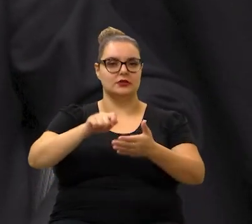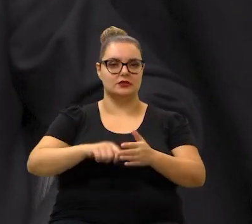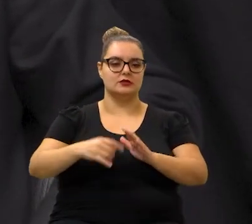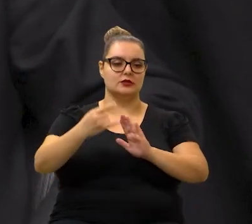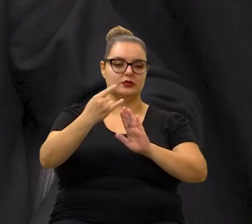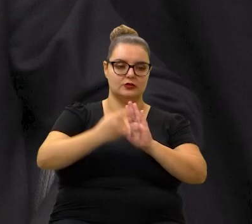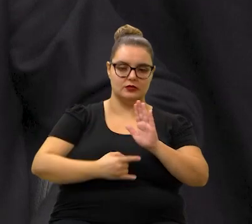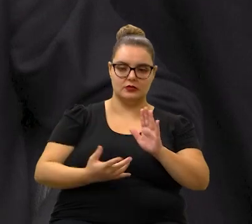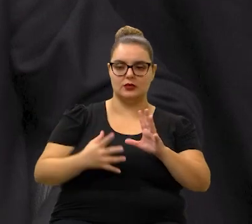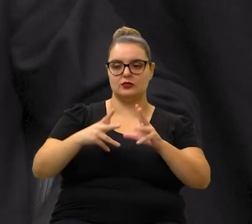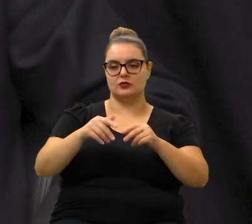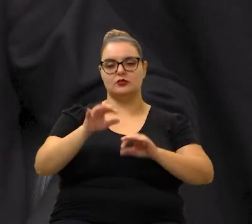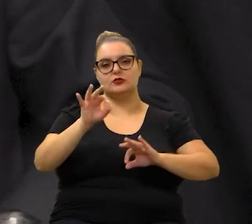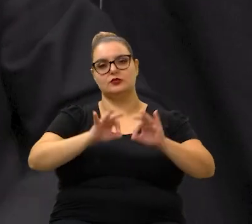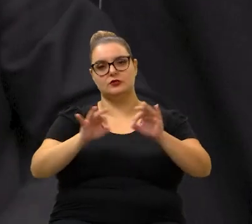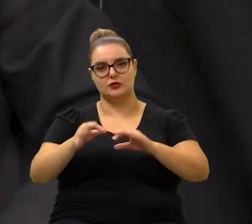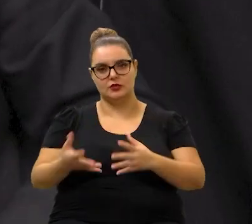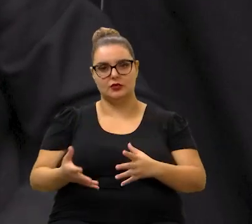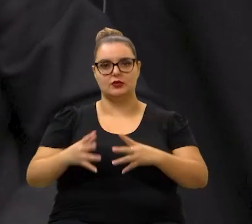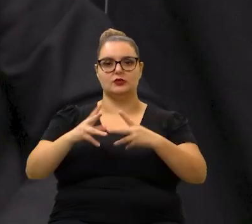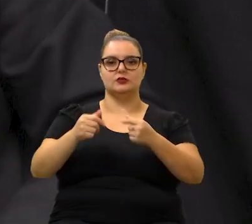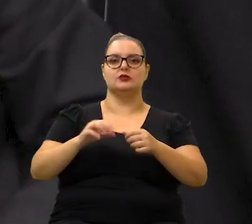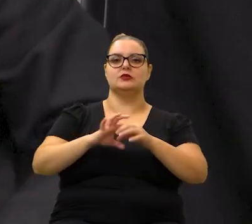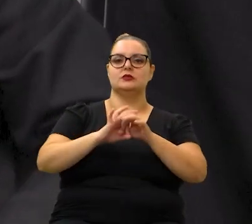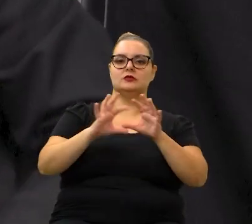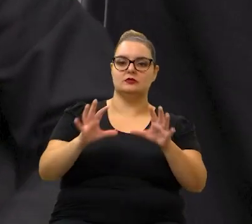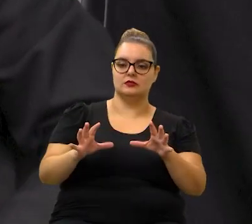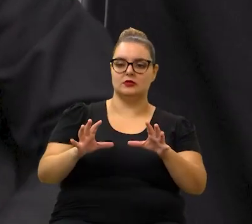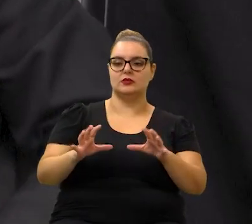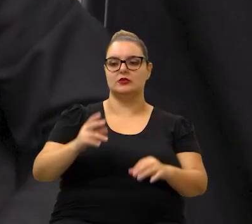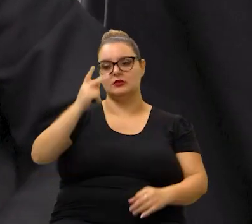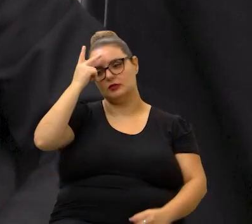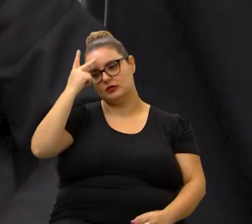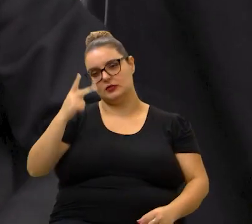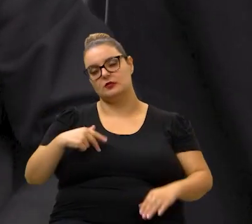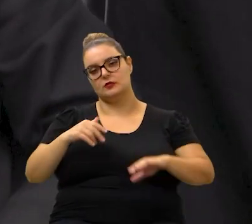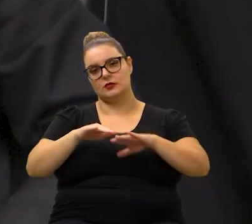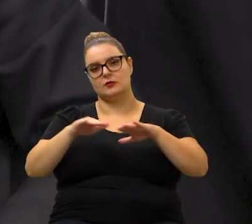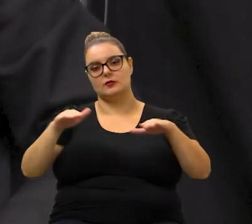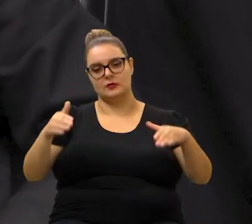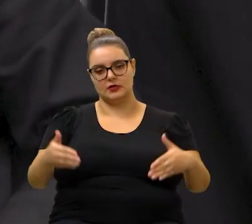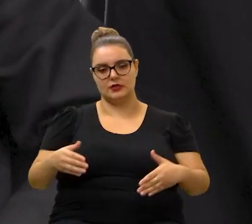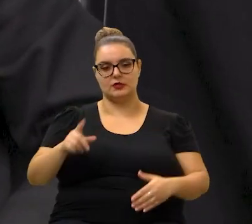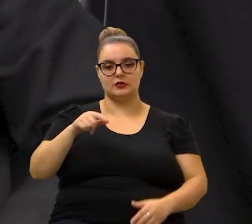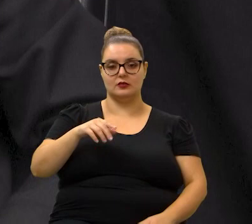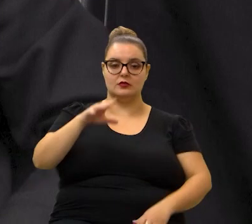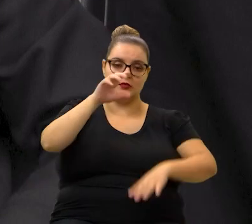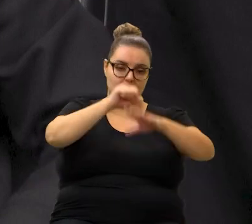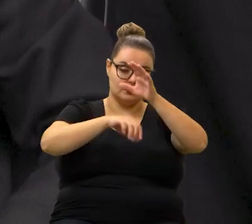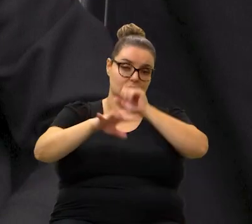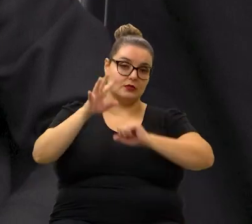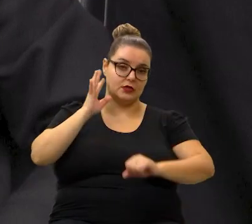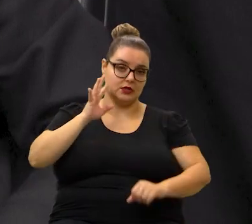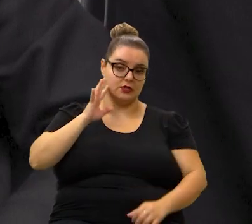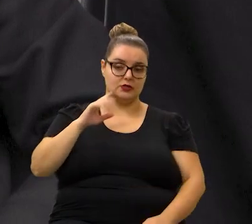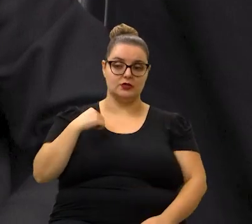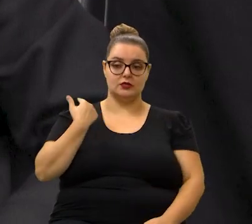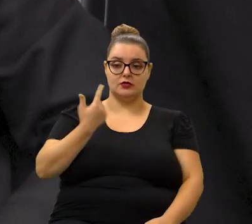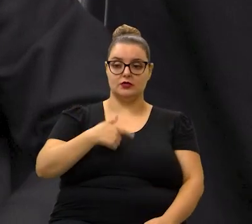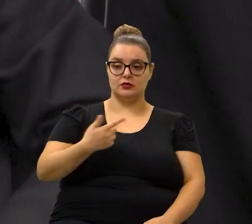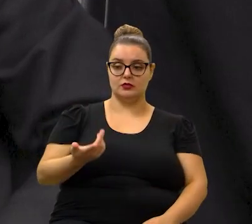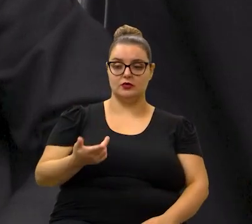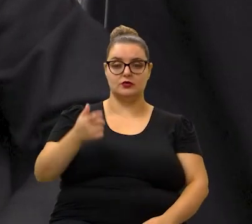documentação todos os projetos todas as deliberações da própria mesa então Foi um aprendizado muito legal nós fiz